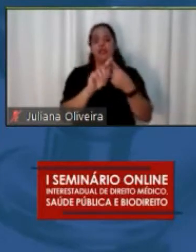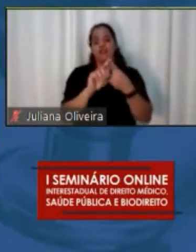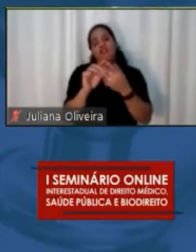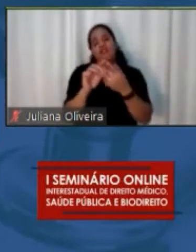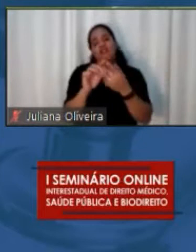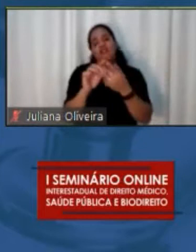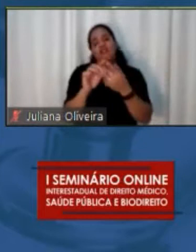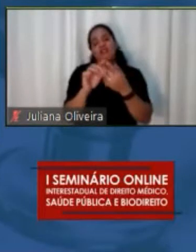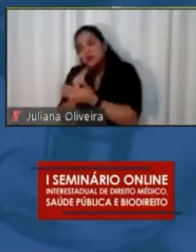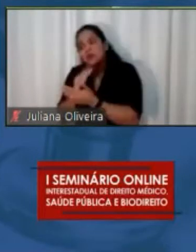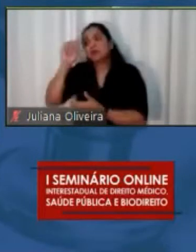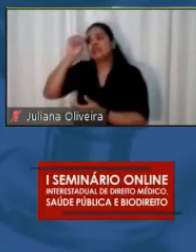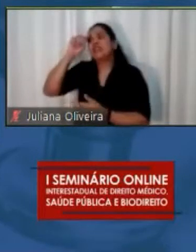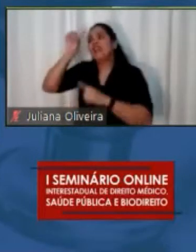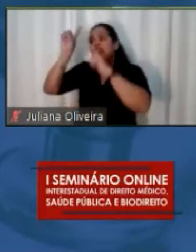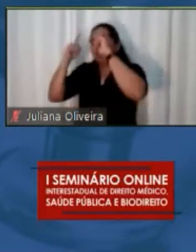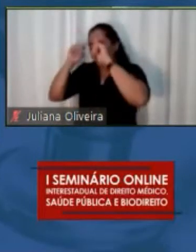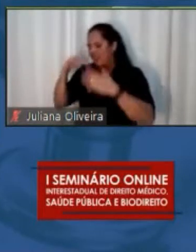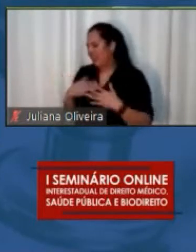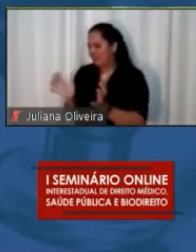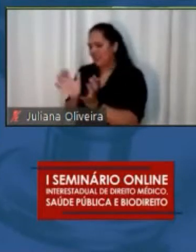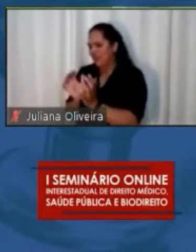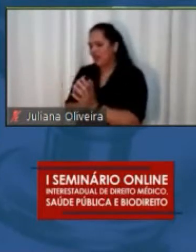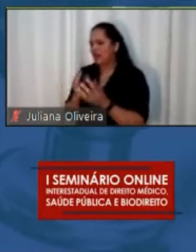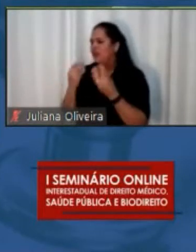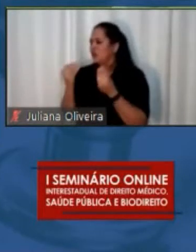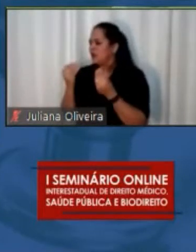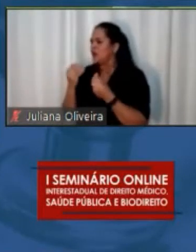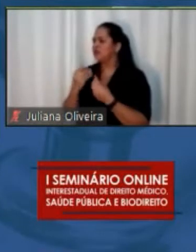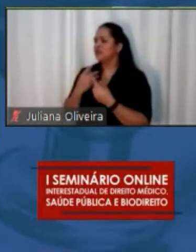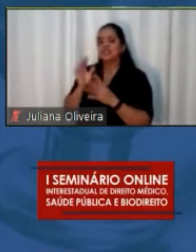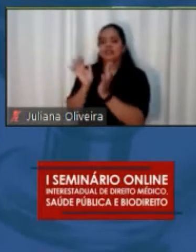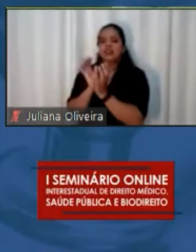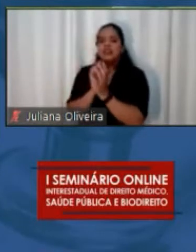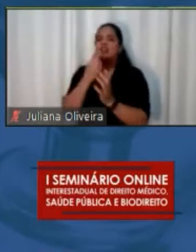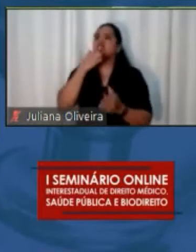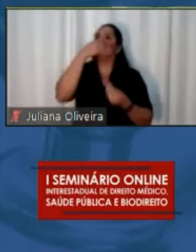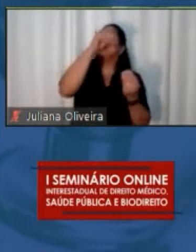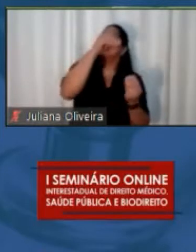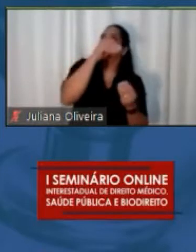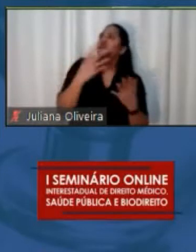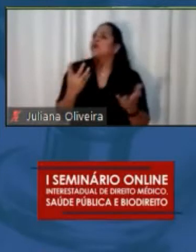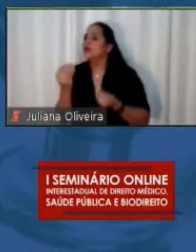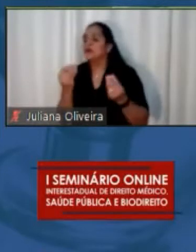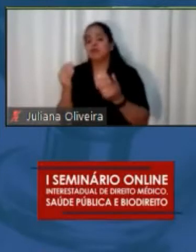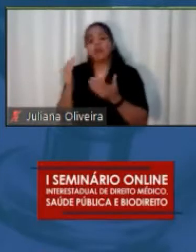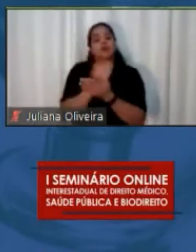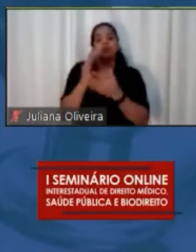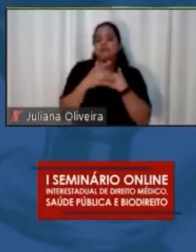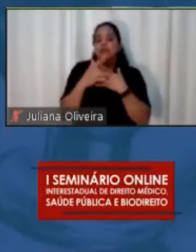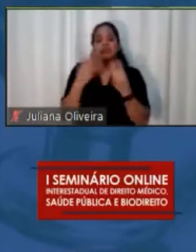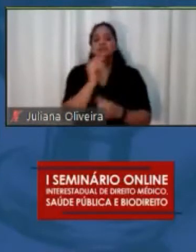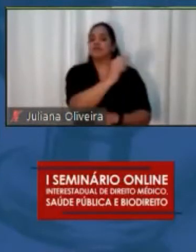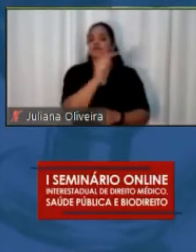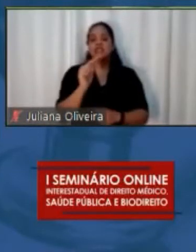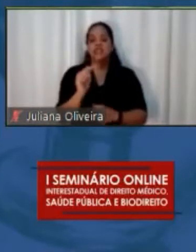em que pouco se discute a respeito dessa questão. Aliás, programas e protocolos de gerenciamento de